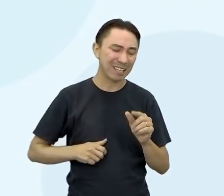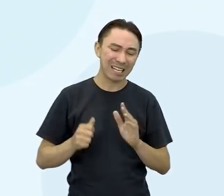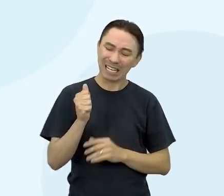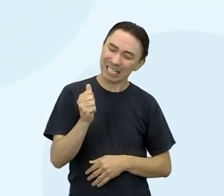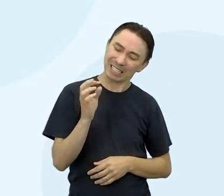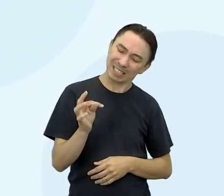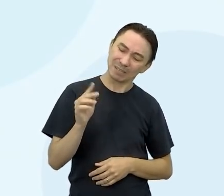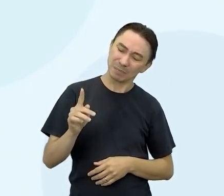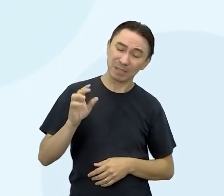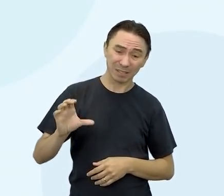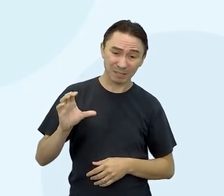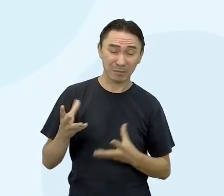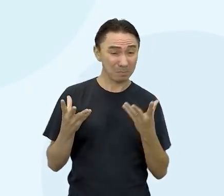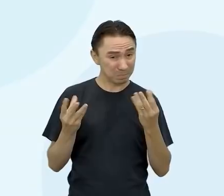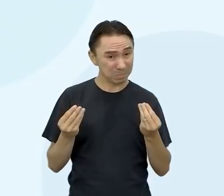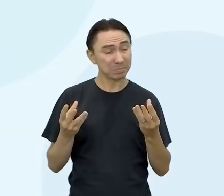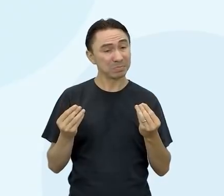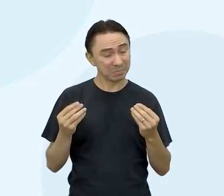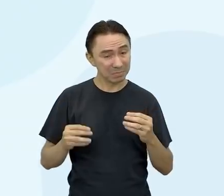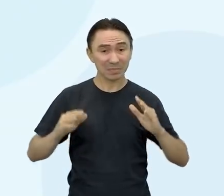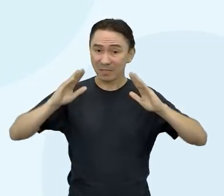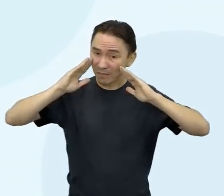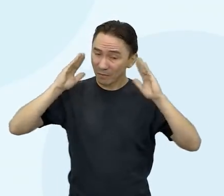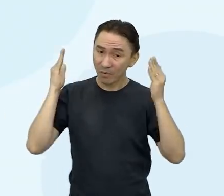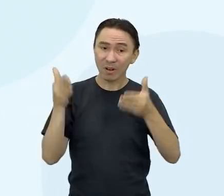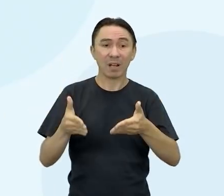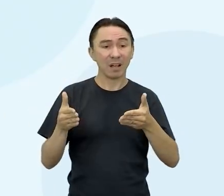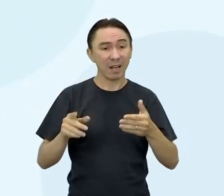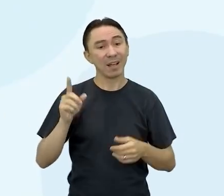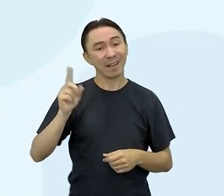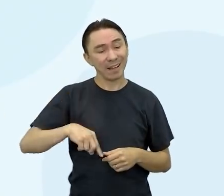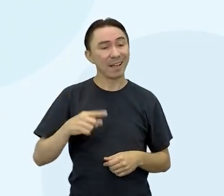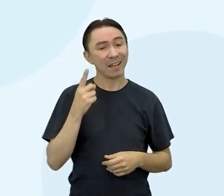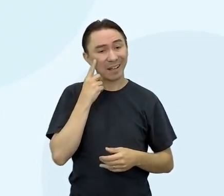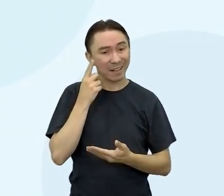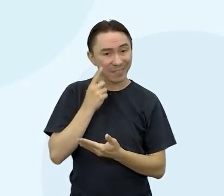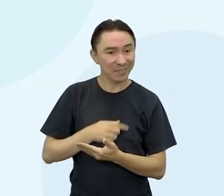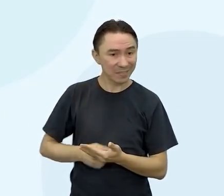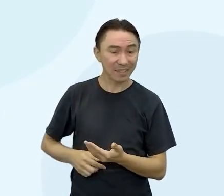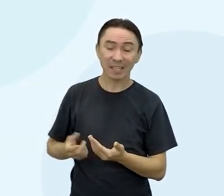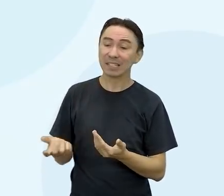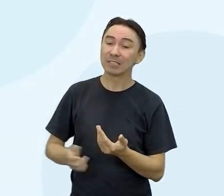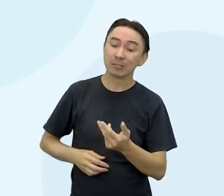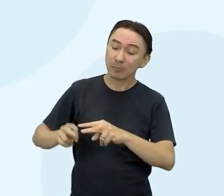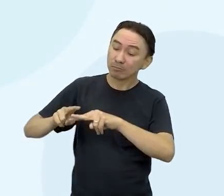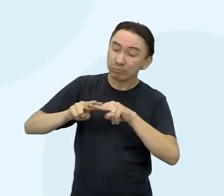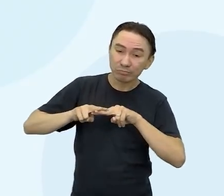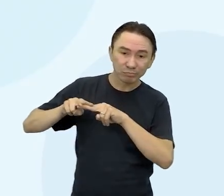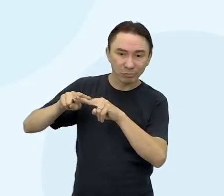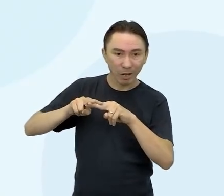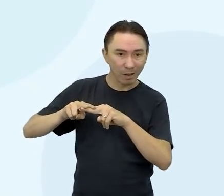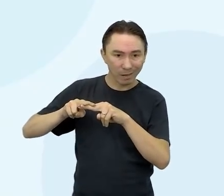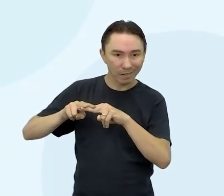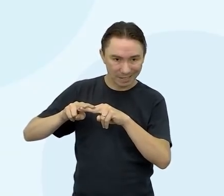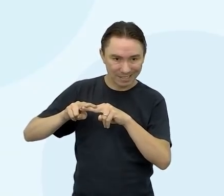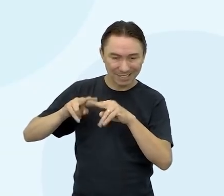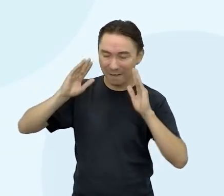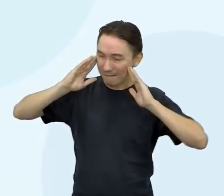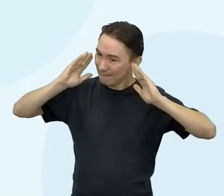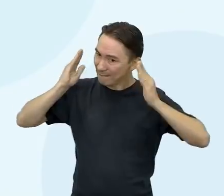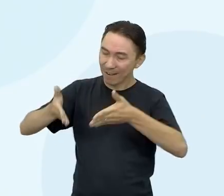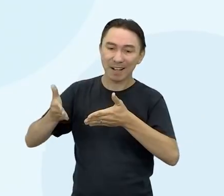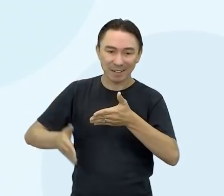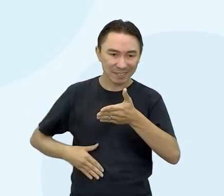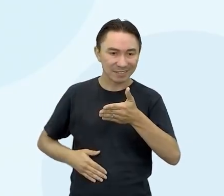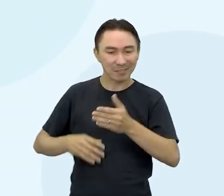humanas focadas nesse segundo item aí, que é o período de retomada das aprendizagens. Os próximos 2 itens que estão aí na